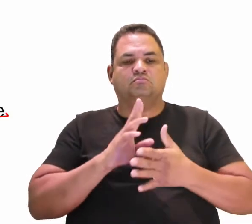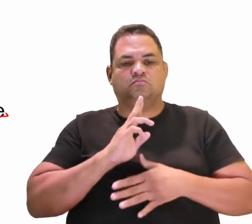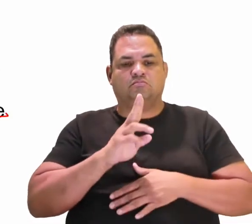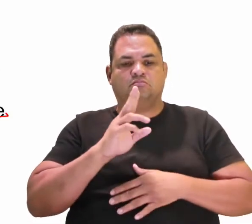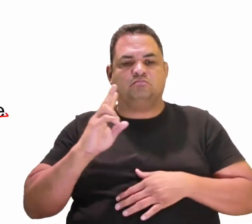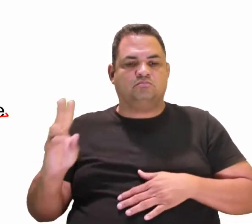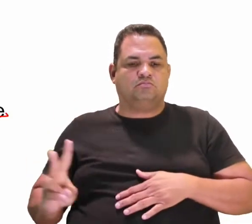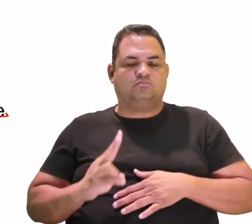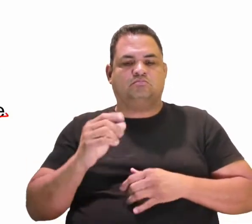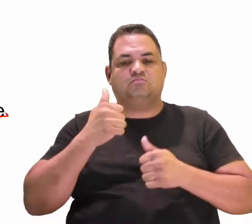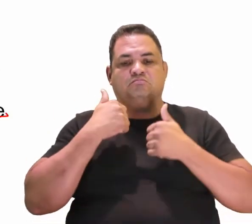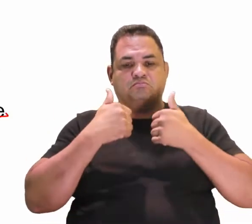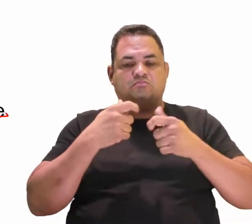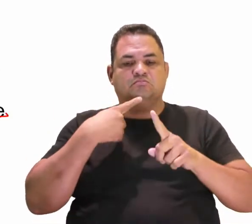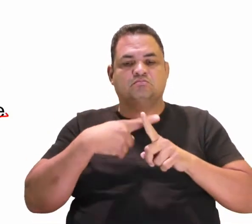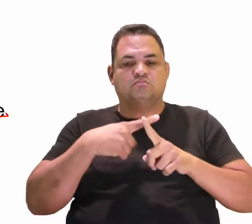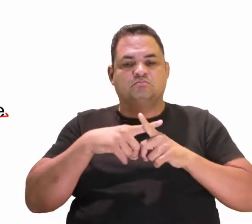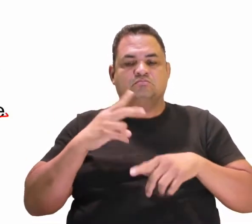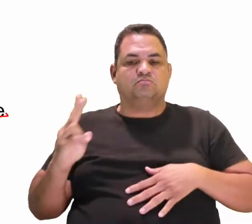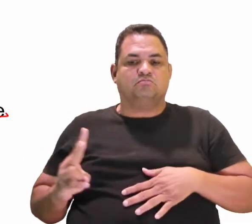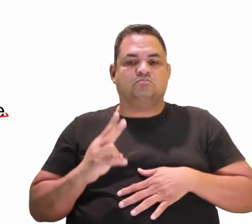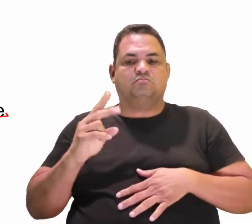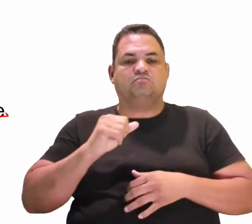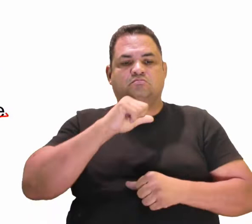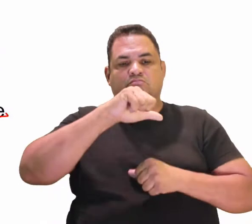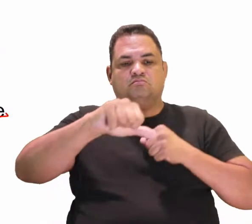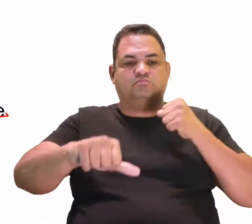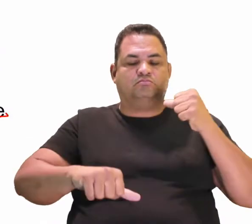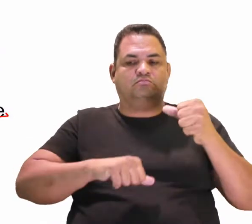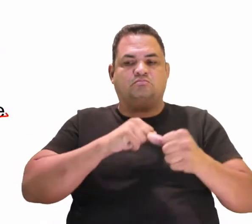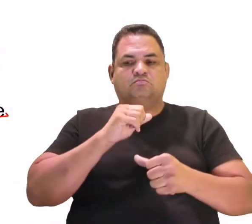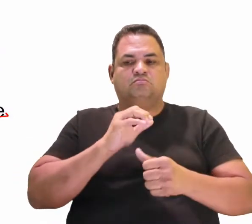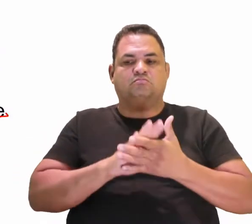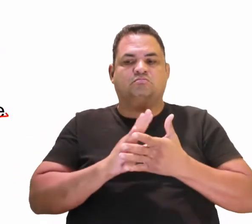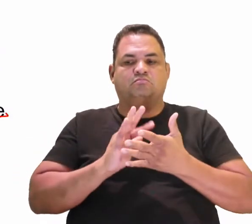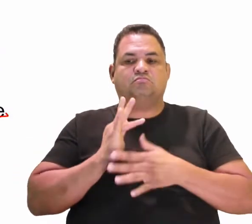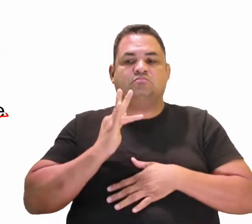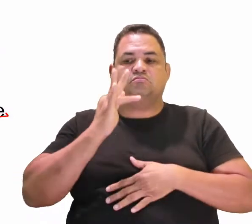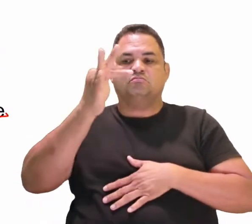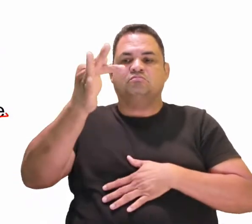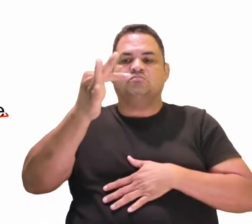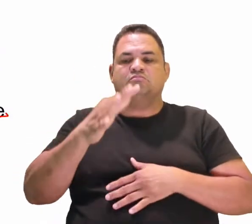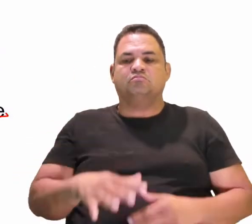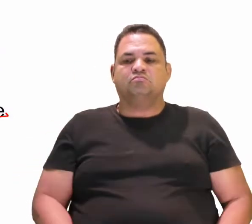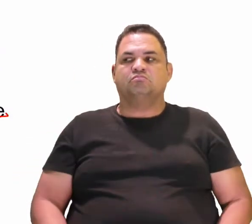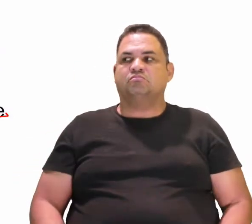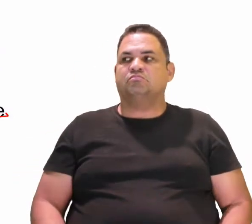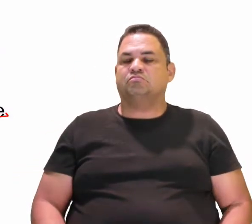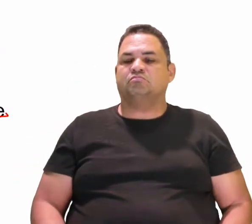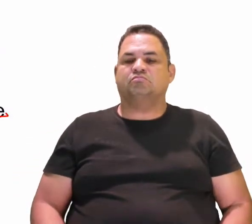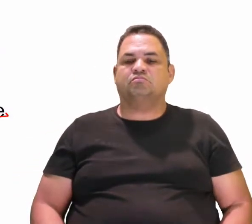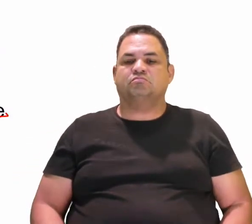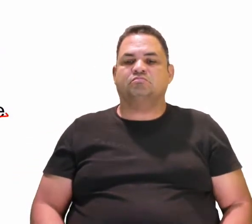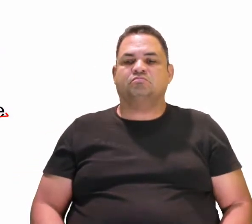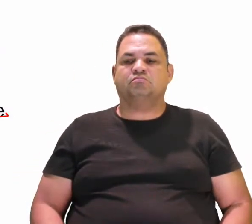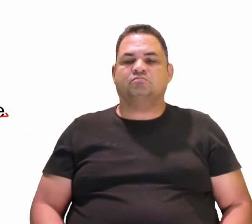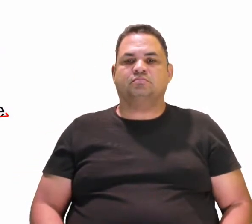seus valores positivos, porque os seus valores se tornam o seu destiny, que é o seu